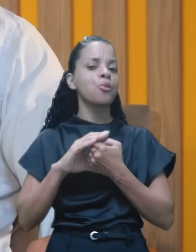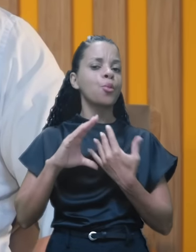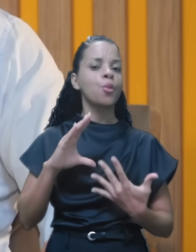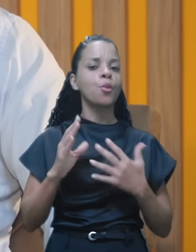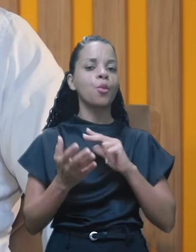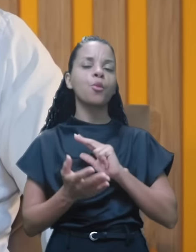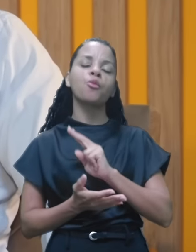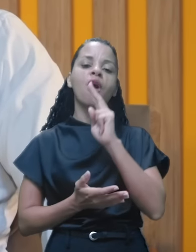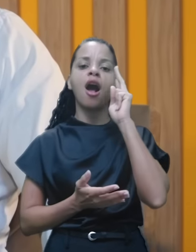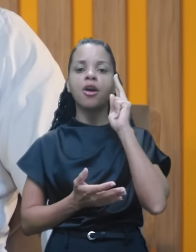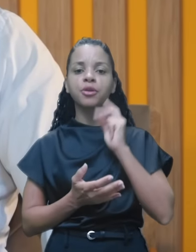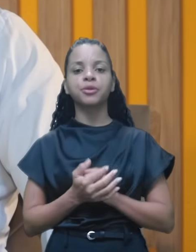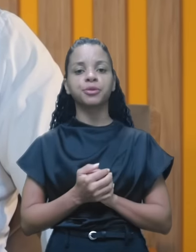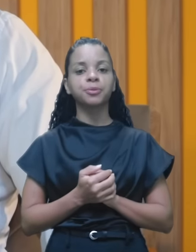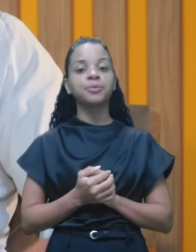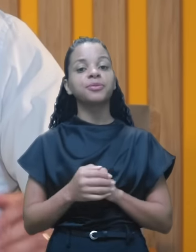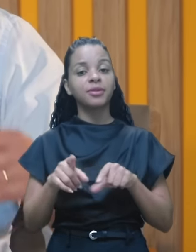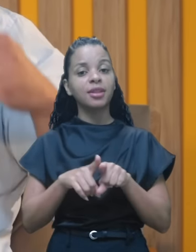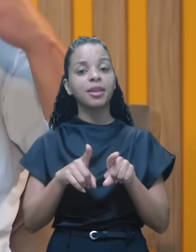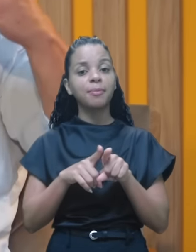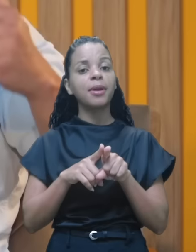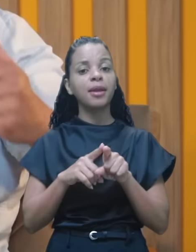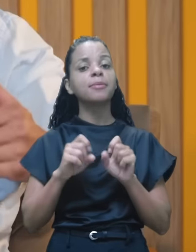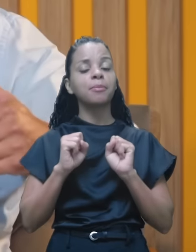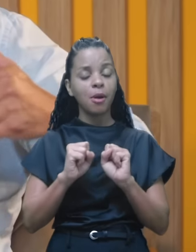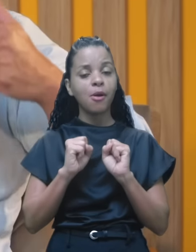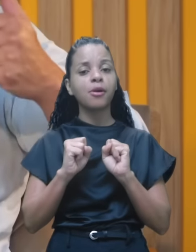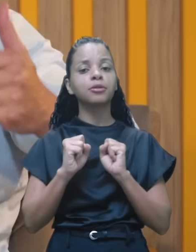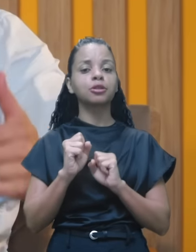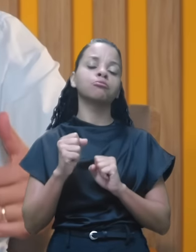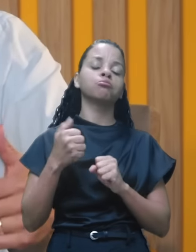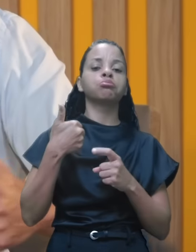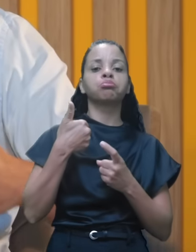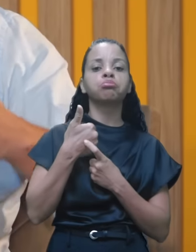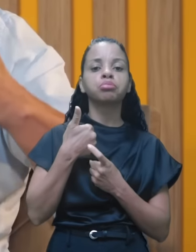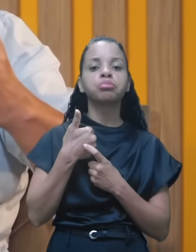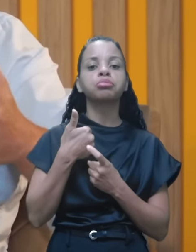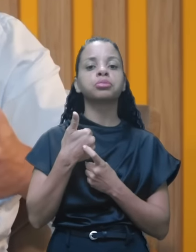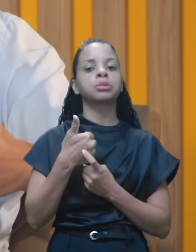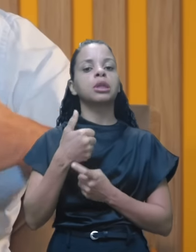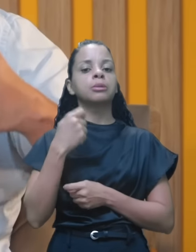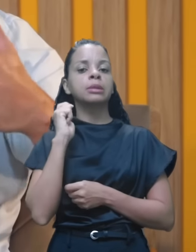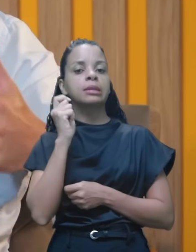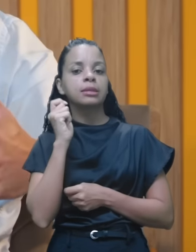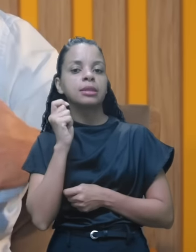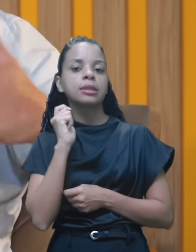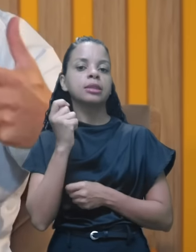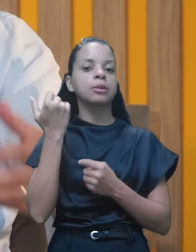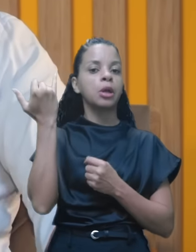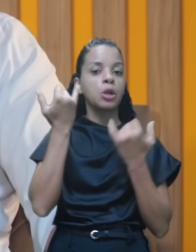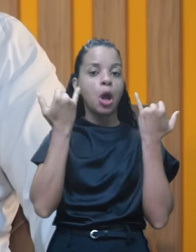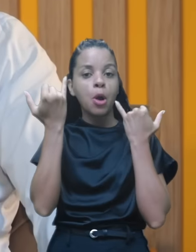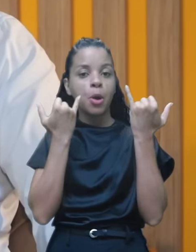ativa as notificações porque nós sabemos que toda semana tem conteúdo novo e você precisa estar junto da gente, é